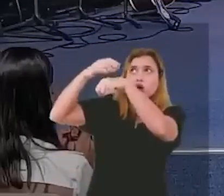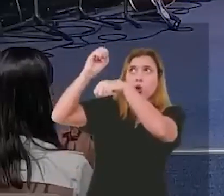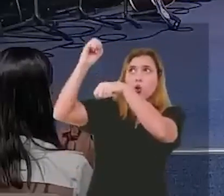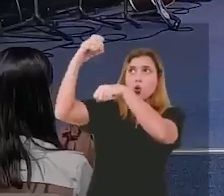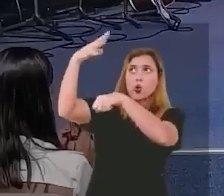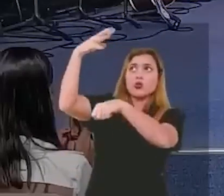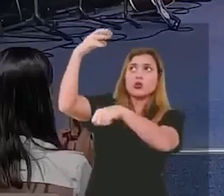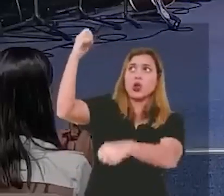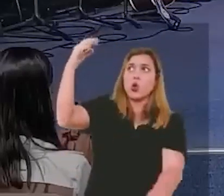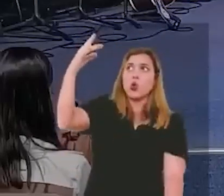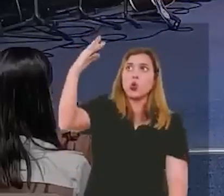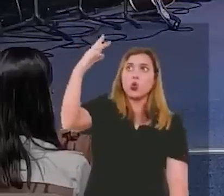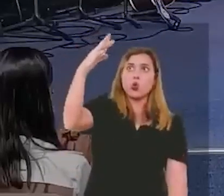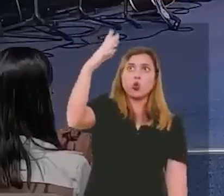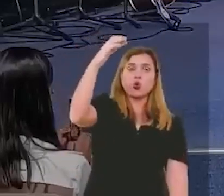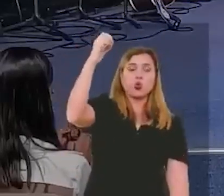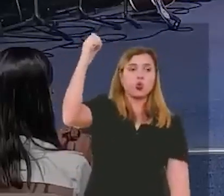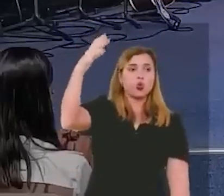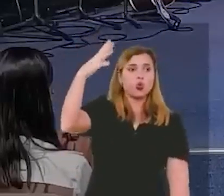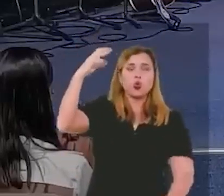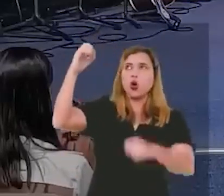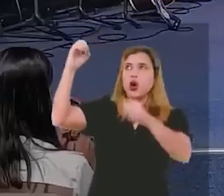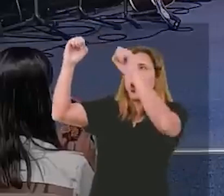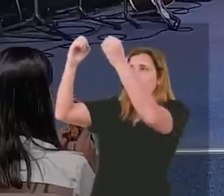Sabe por que Jesus é a luz do mundo e ele brilha?